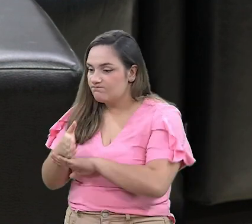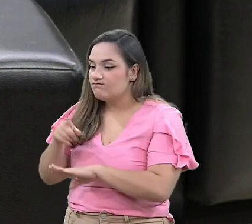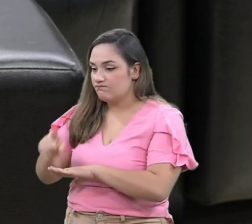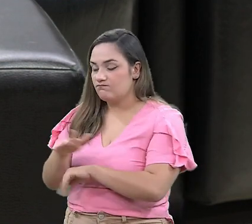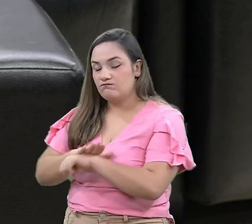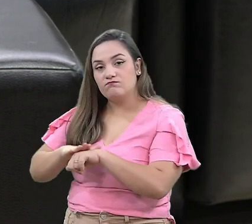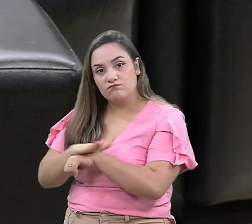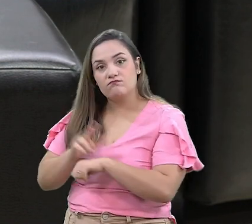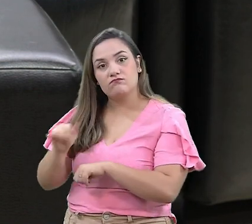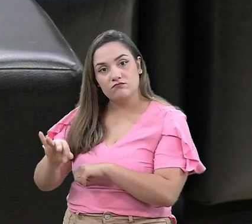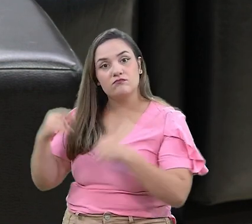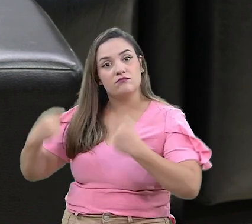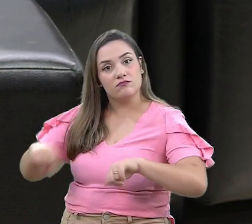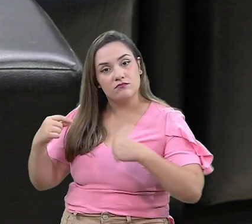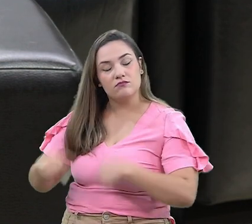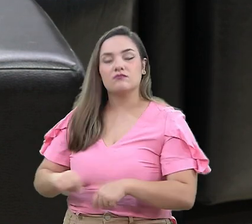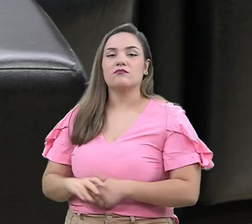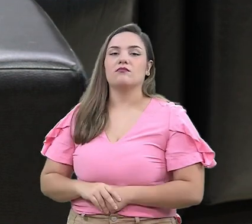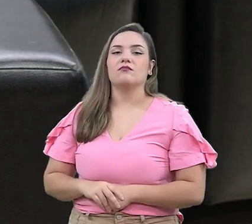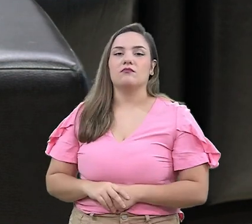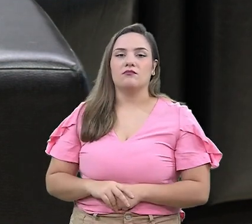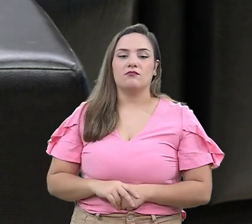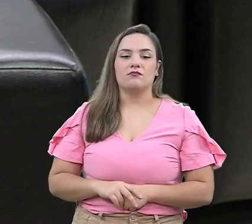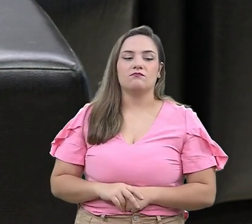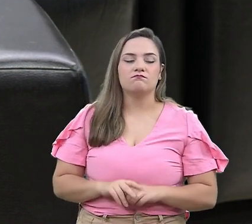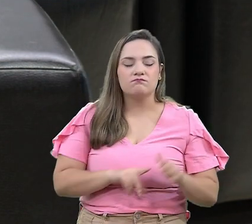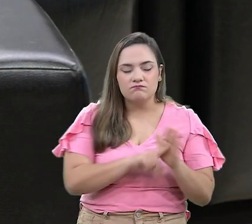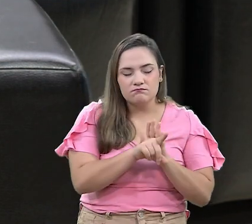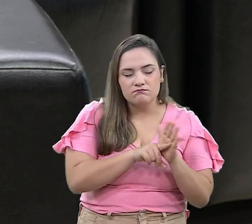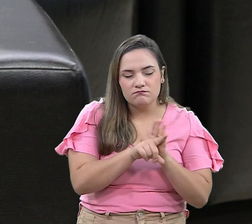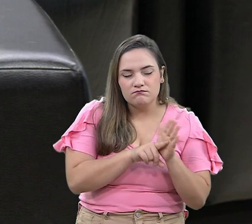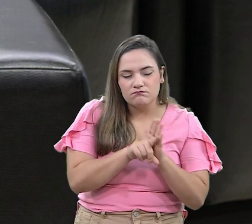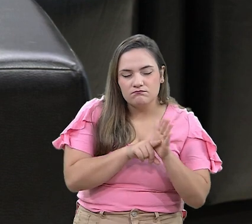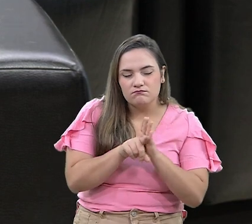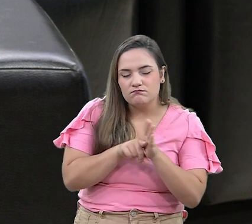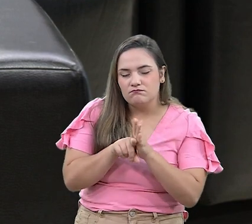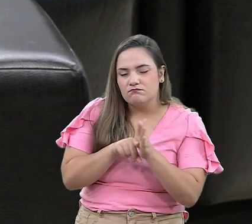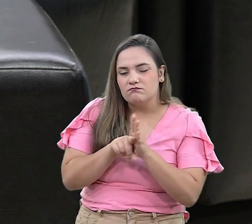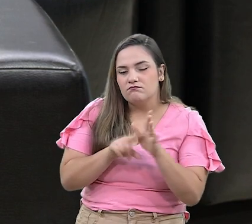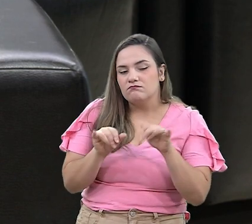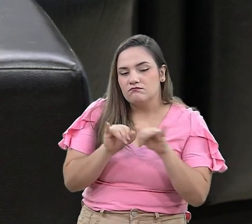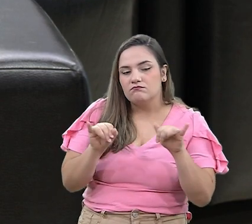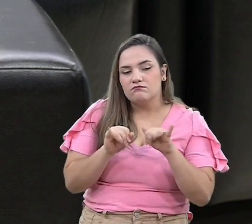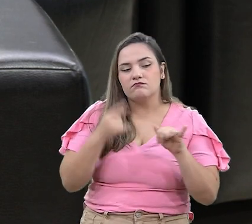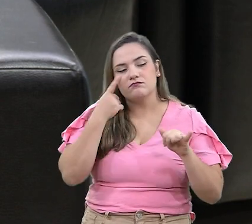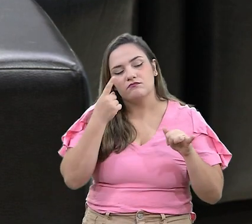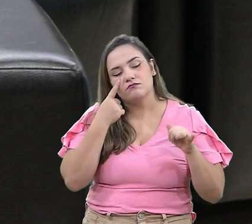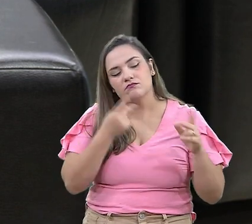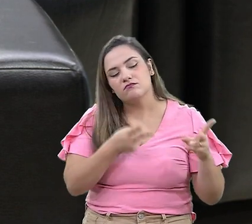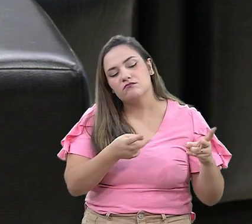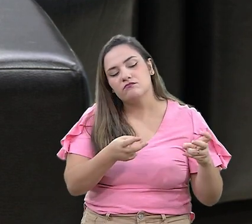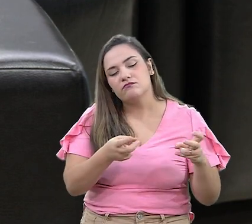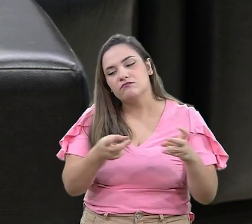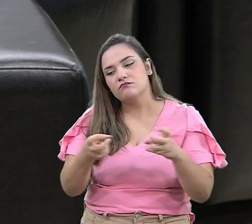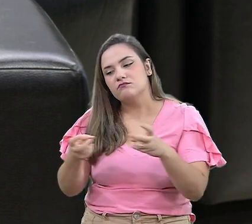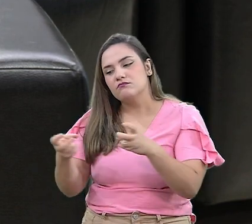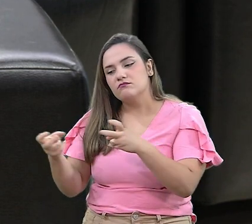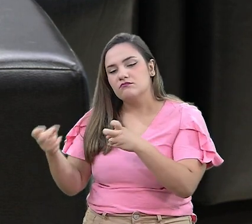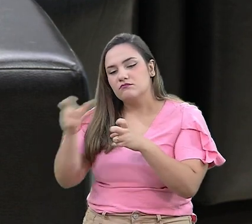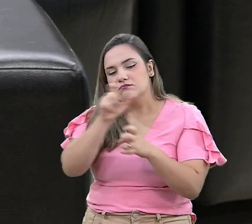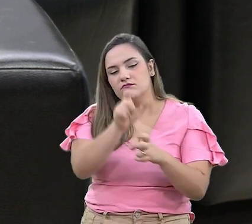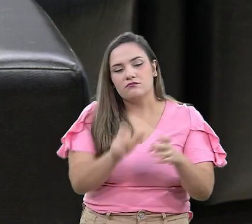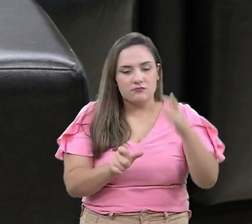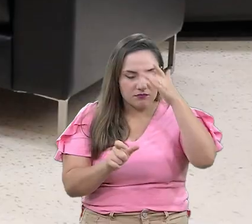quando necessárias, pontuais, a colheita de dados, né? Cruzamento, para vermos o que